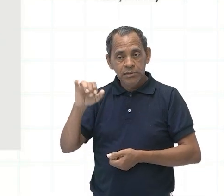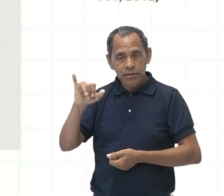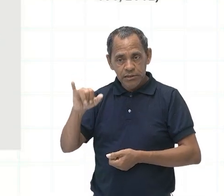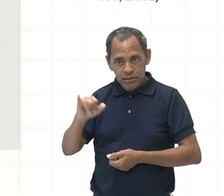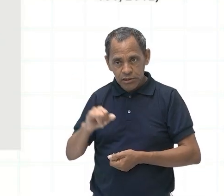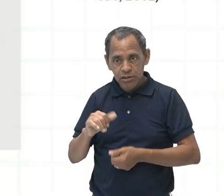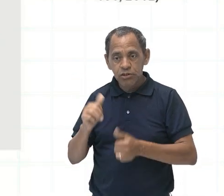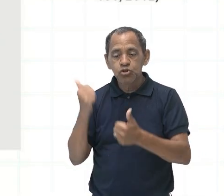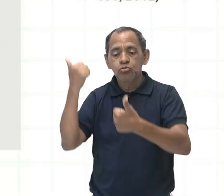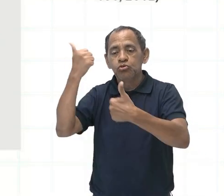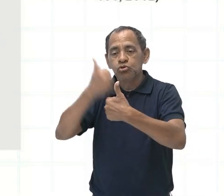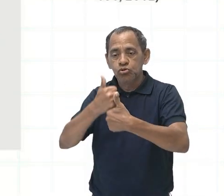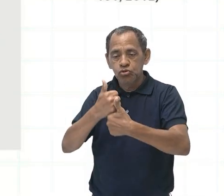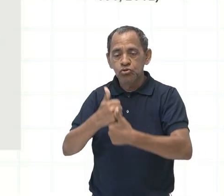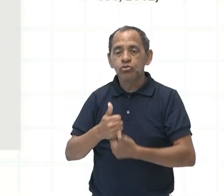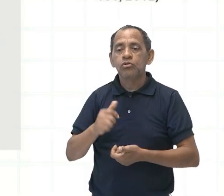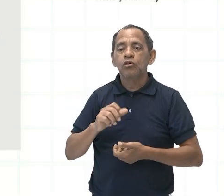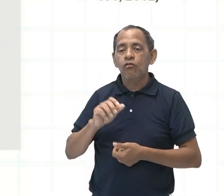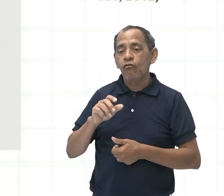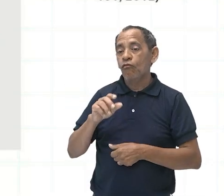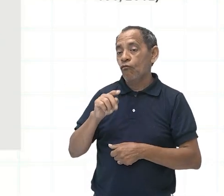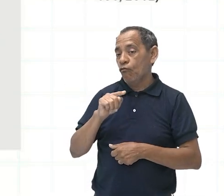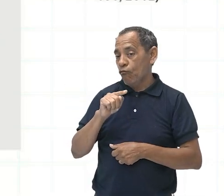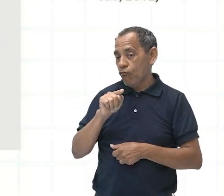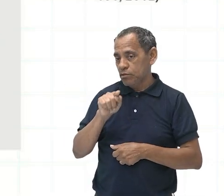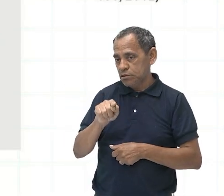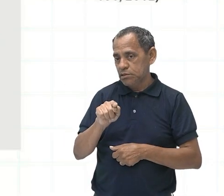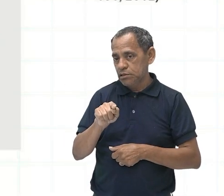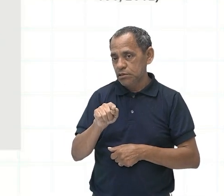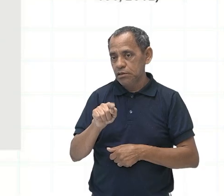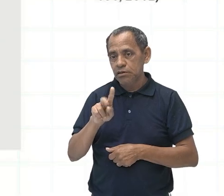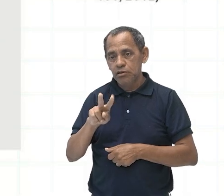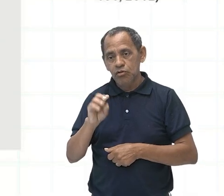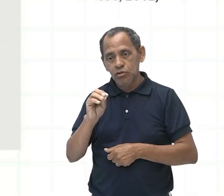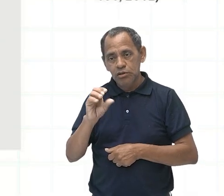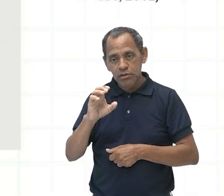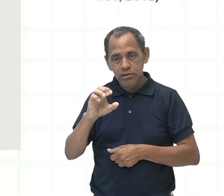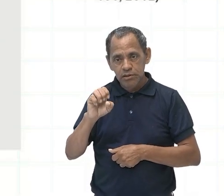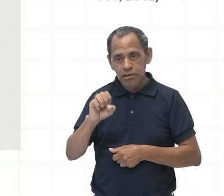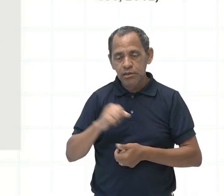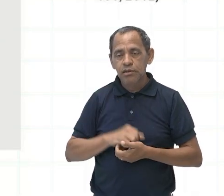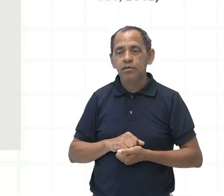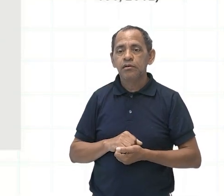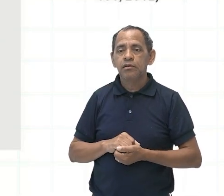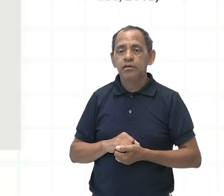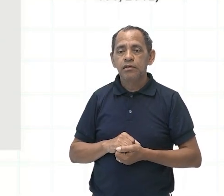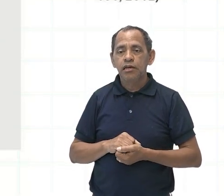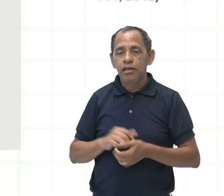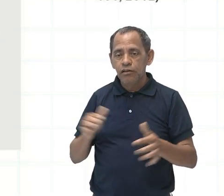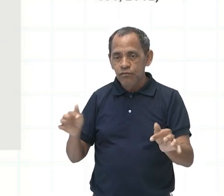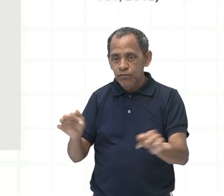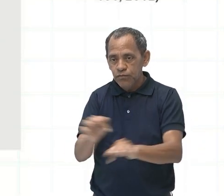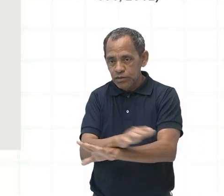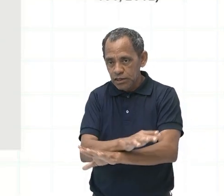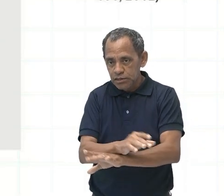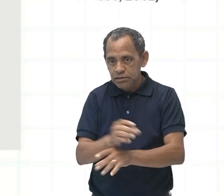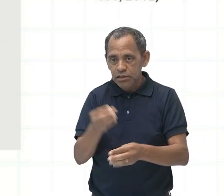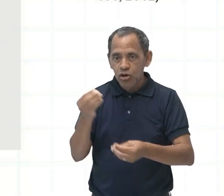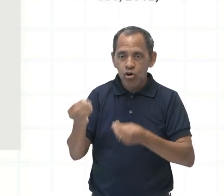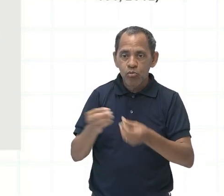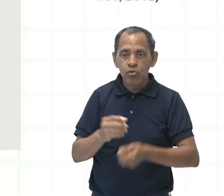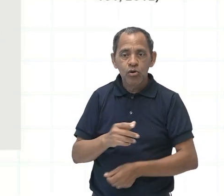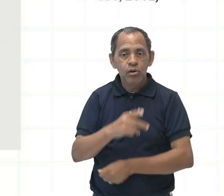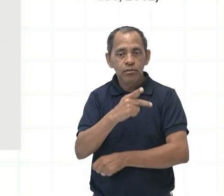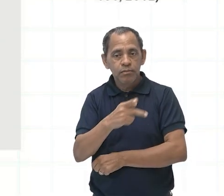mais formal do que vou ter. E despede com atenciosamente, não assina como Pedrão e sim como Pedro.